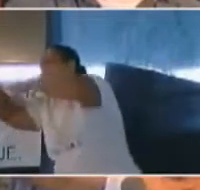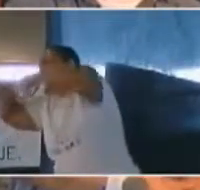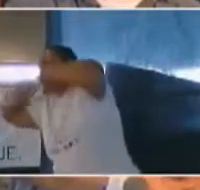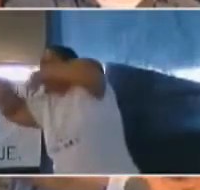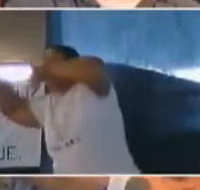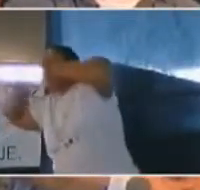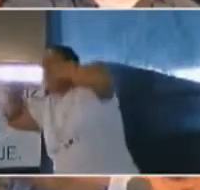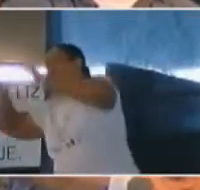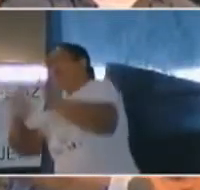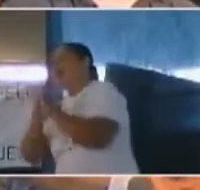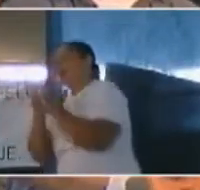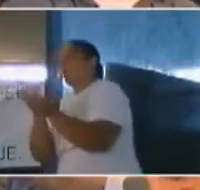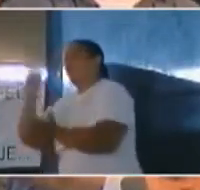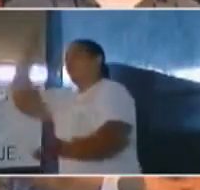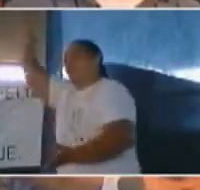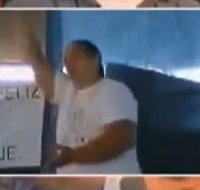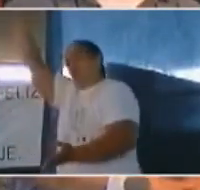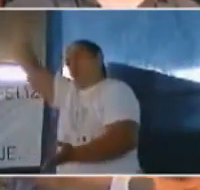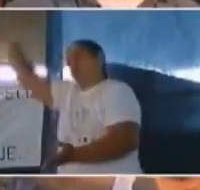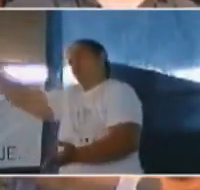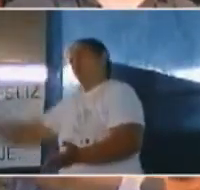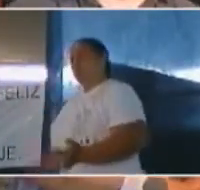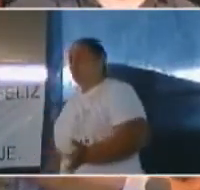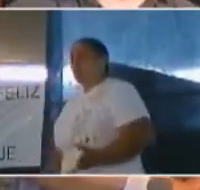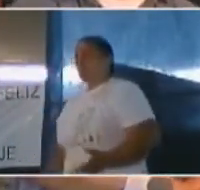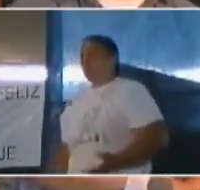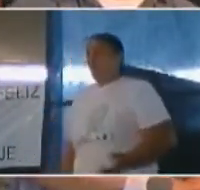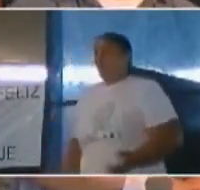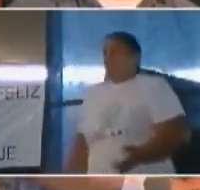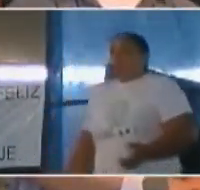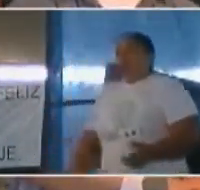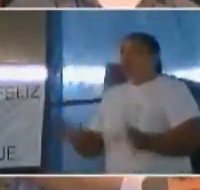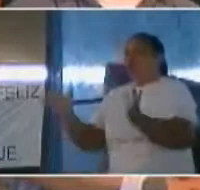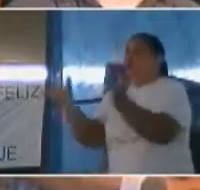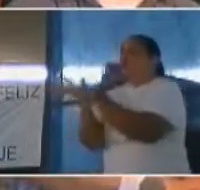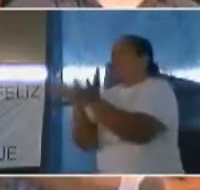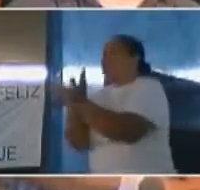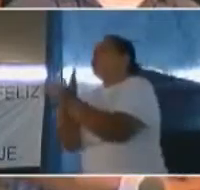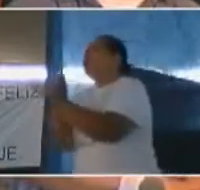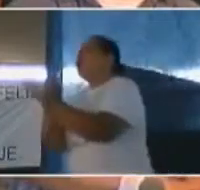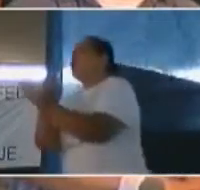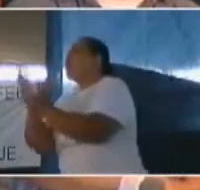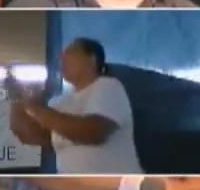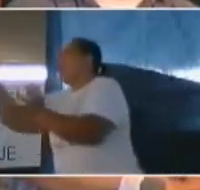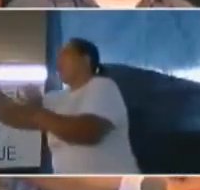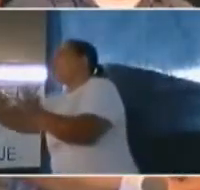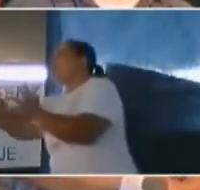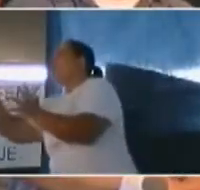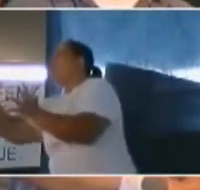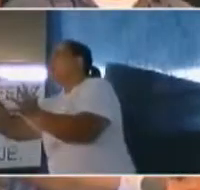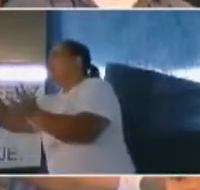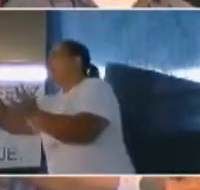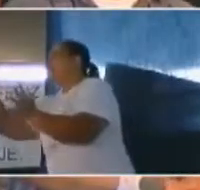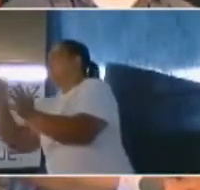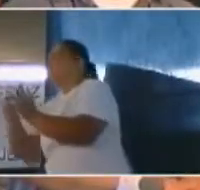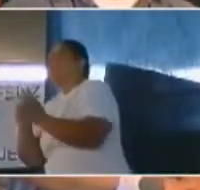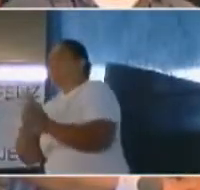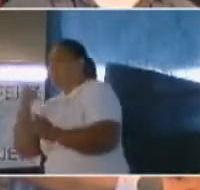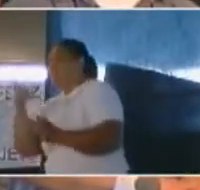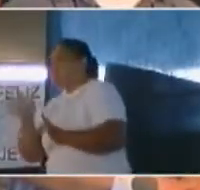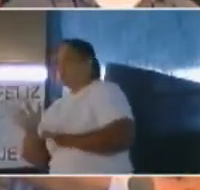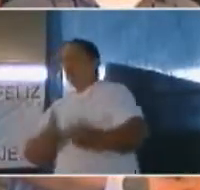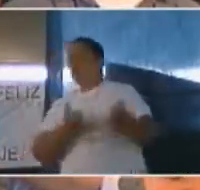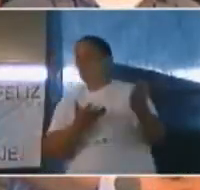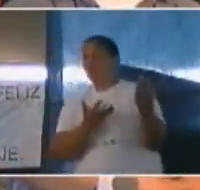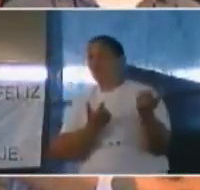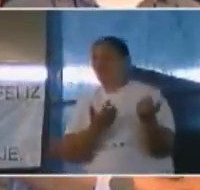evangélico. No nosso grupo, a gente falando, a Marina ainda colocou assim, que a nossa geração de jovens, tem